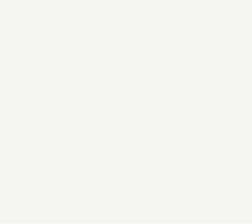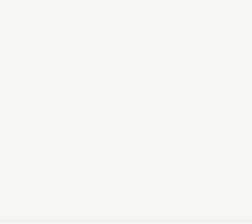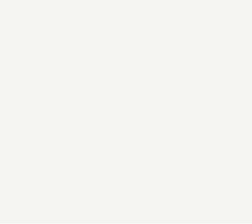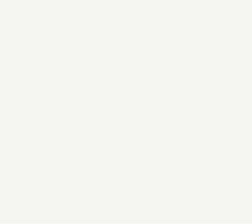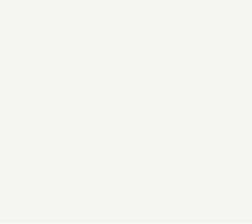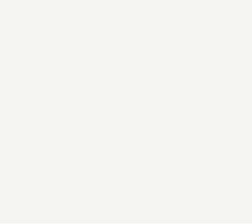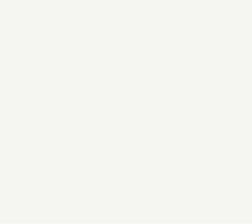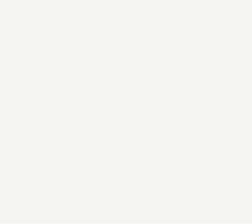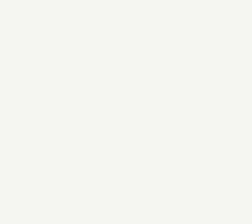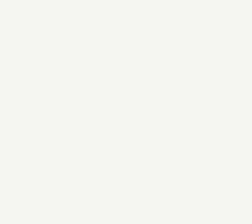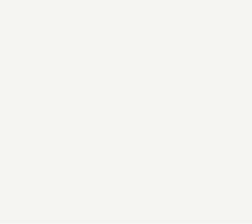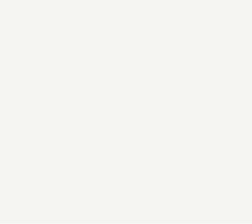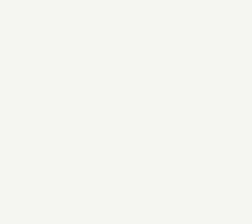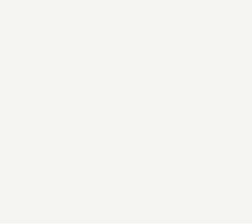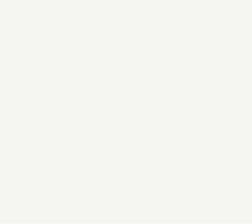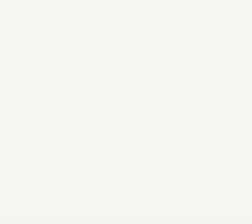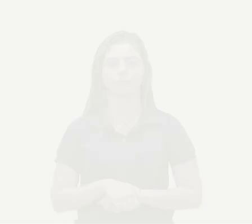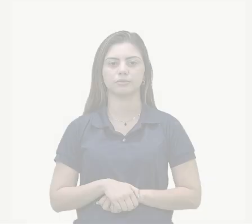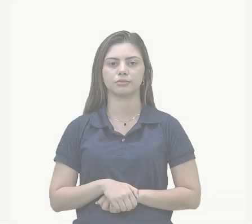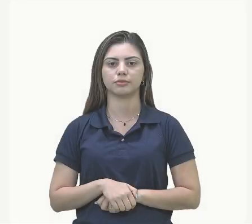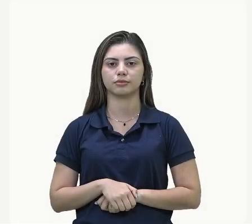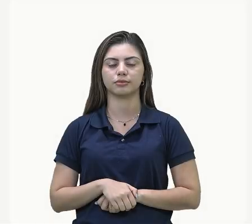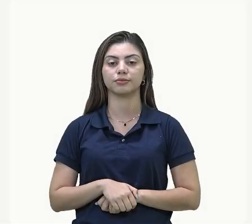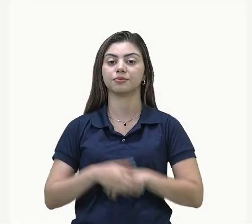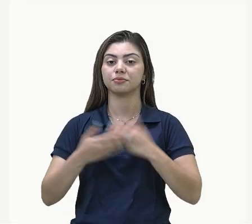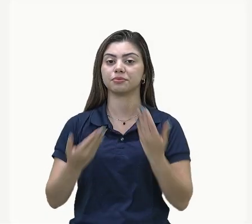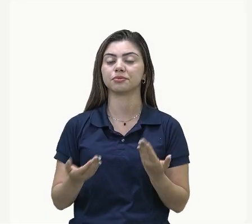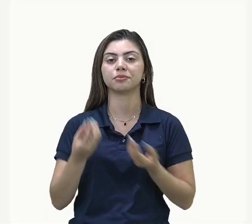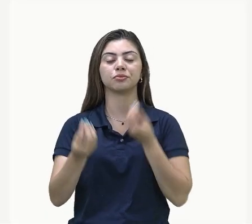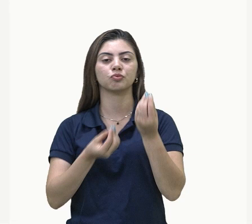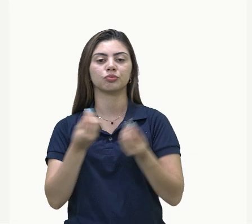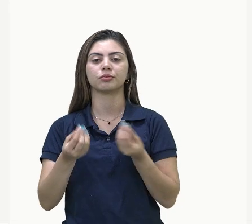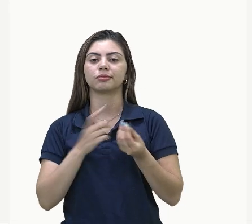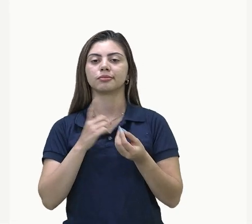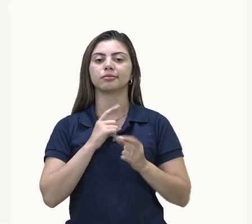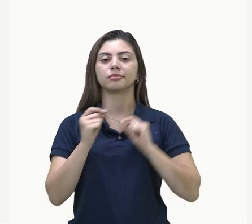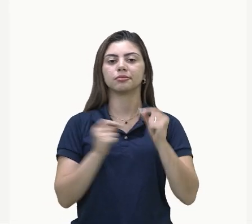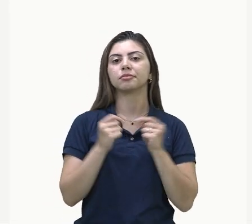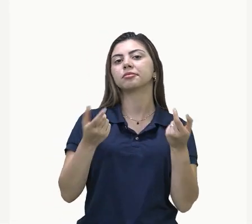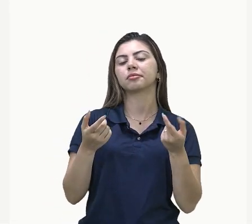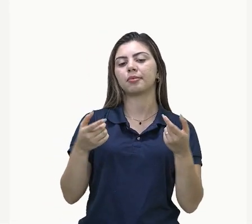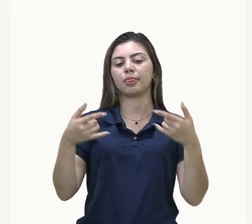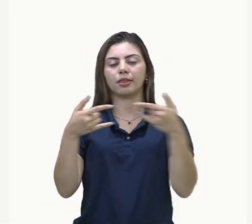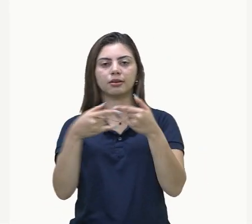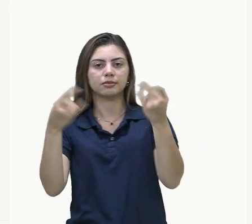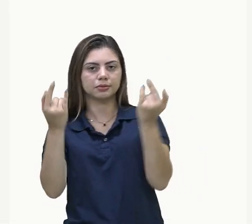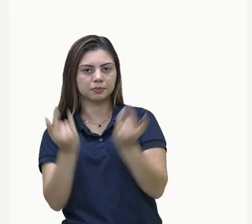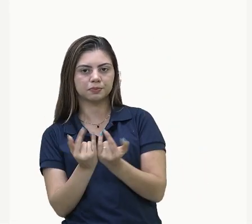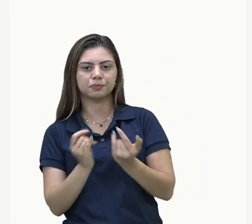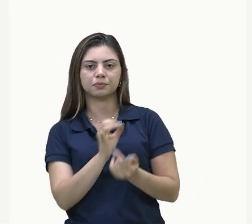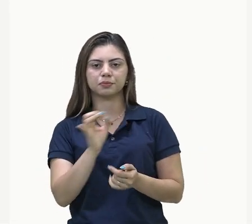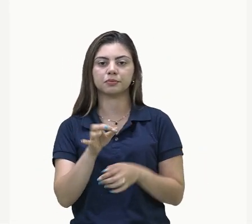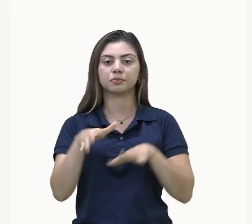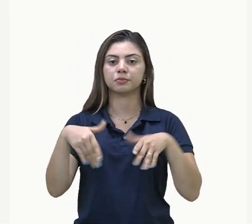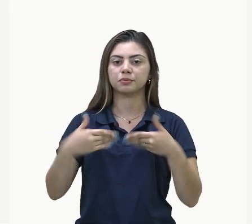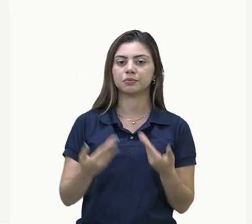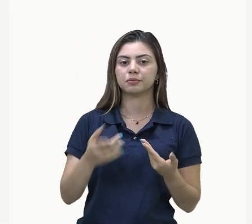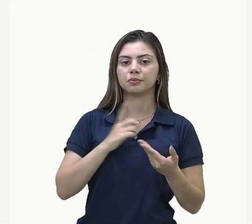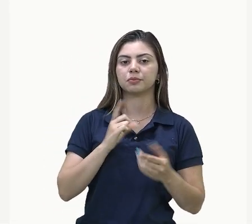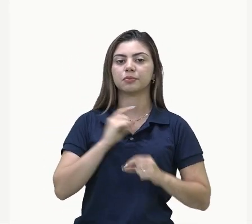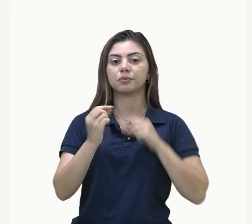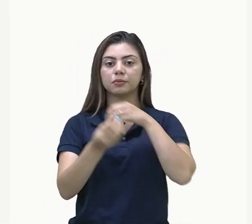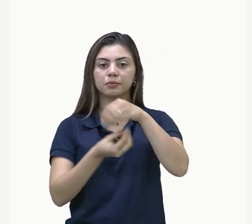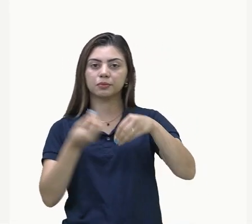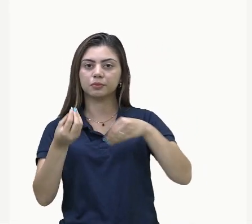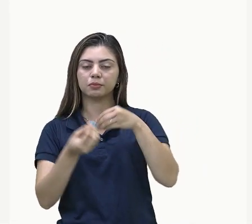são ligados em série e em paralelo, ou seja, Quando eu estudo em série, vai